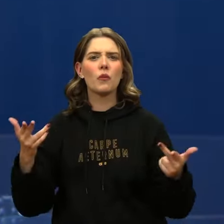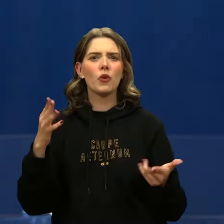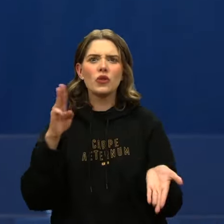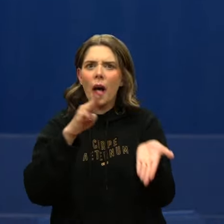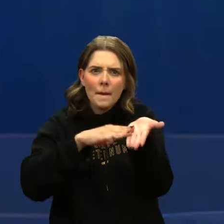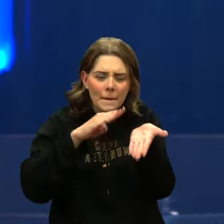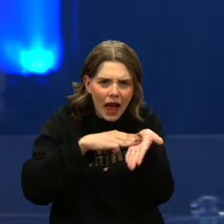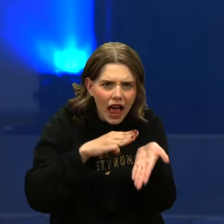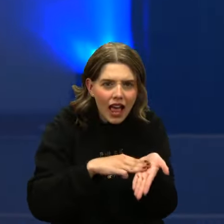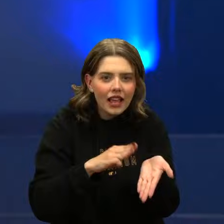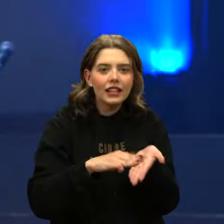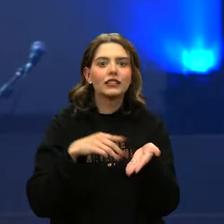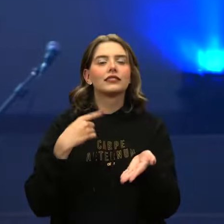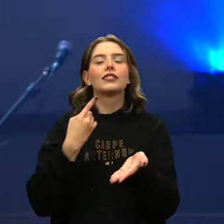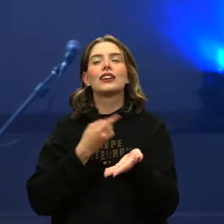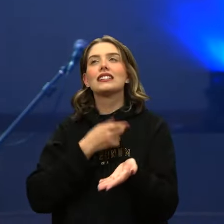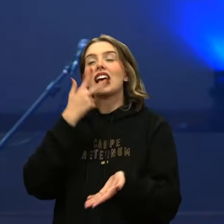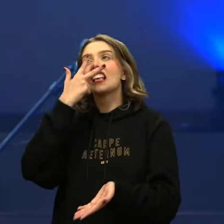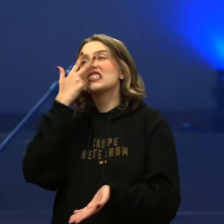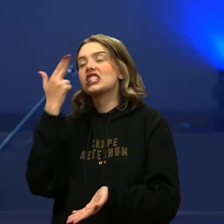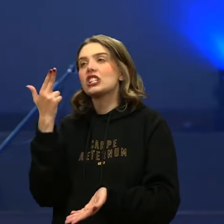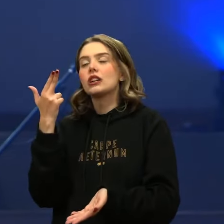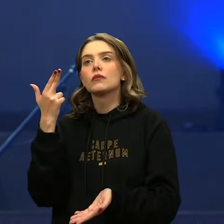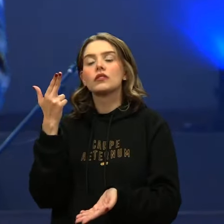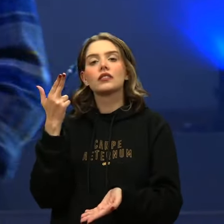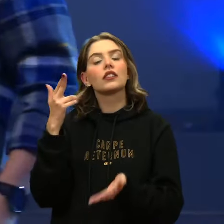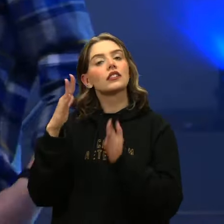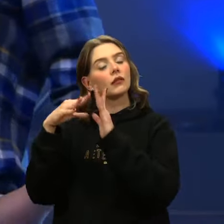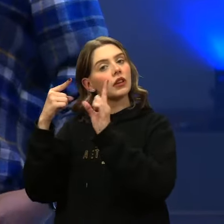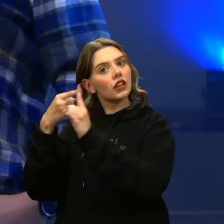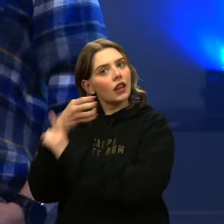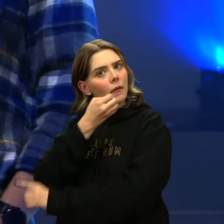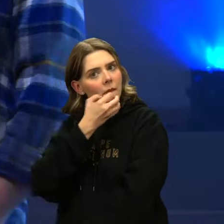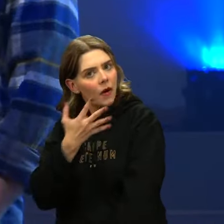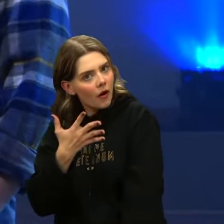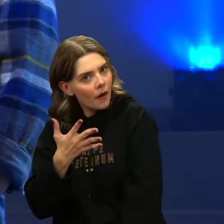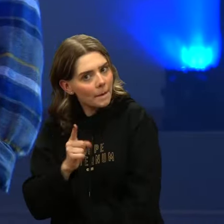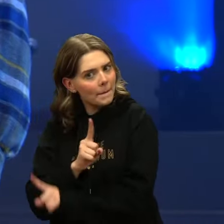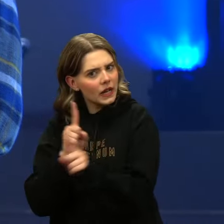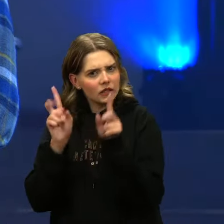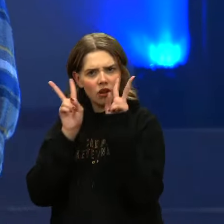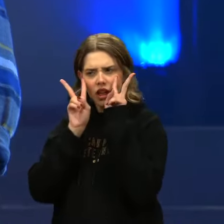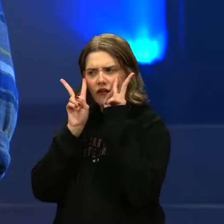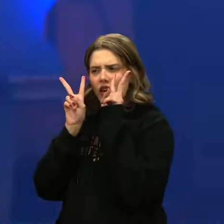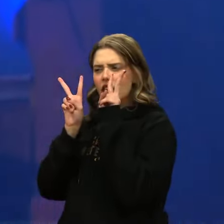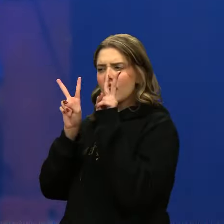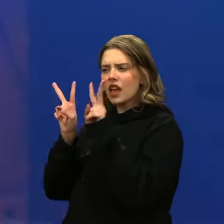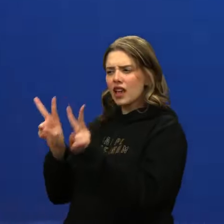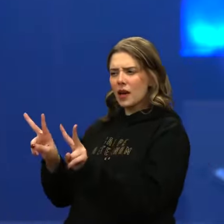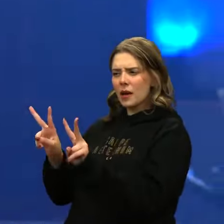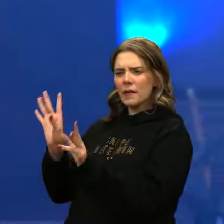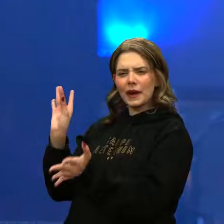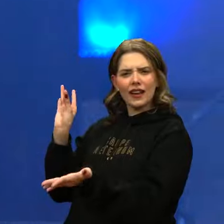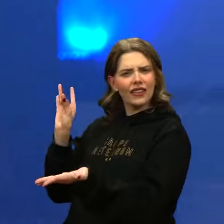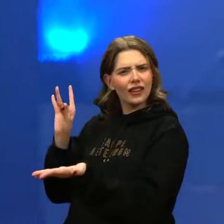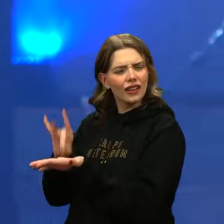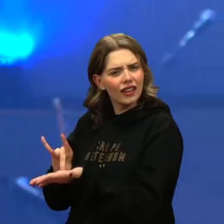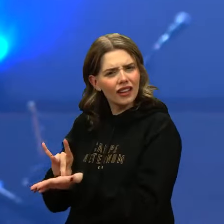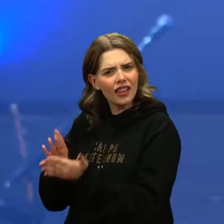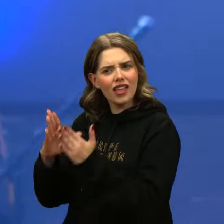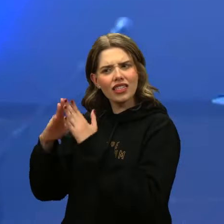a gente pensa que isso é uma igreja de sucesso. Porém, quando nós olhamos para a realidade